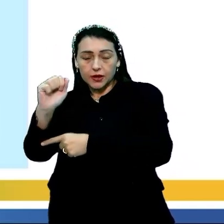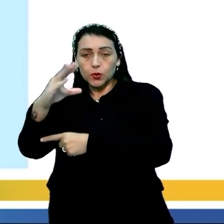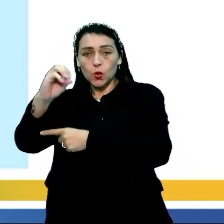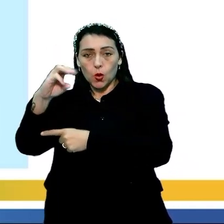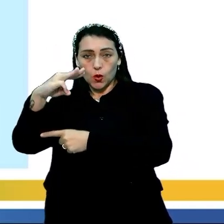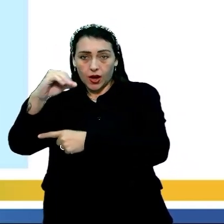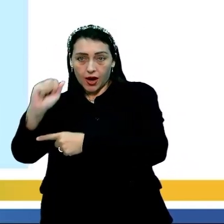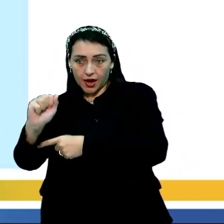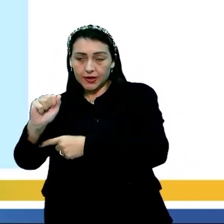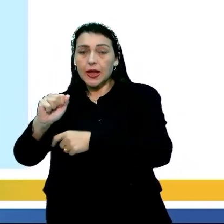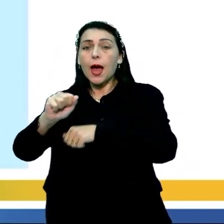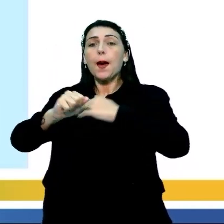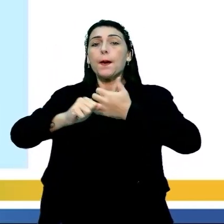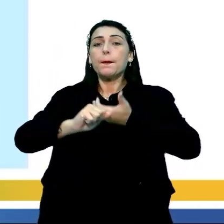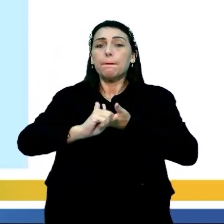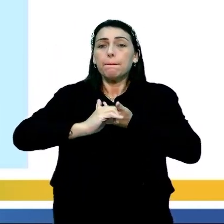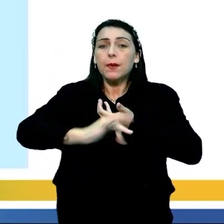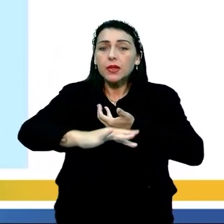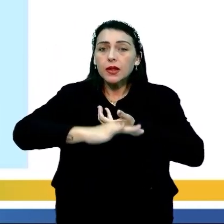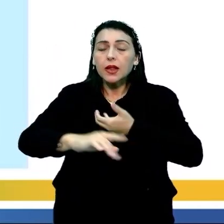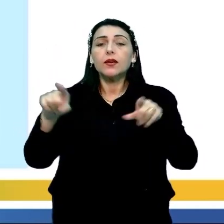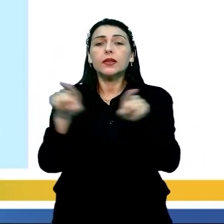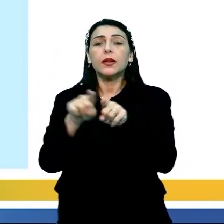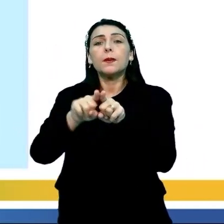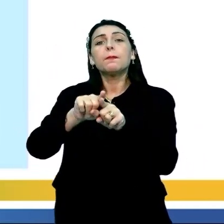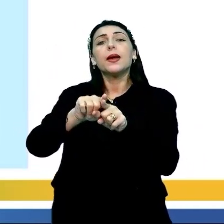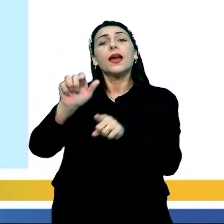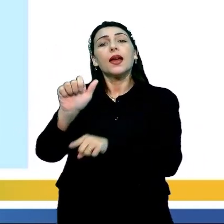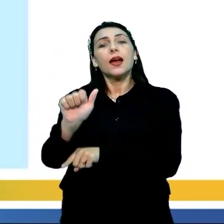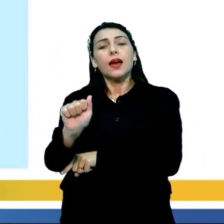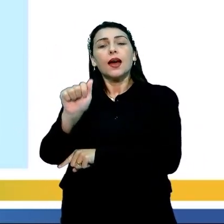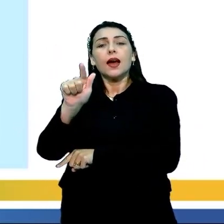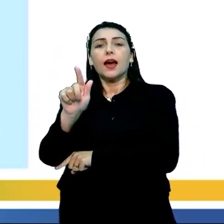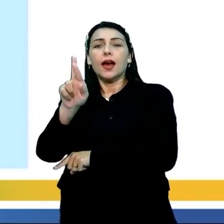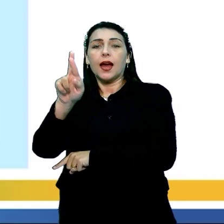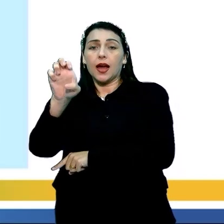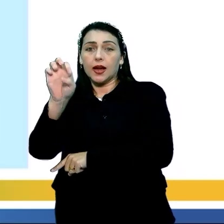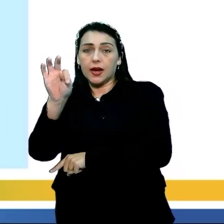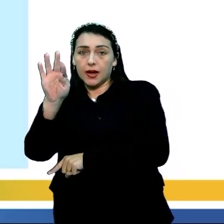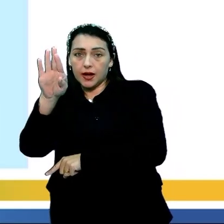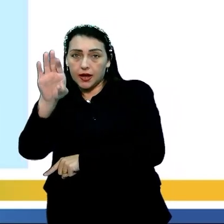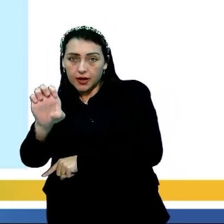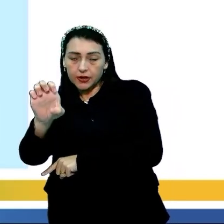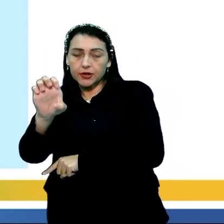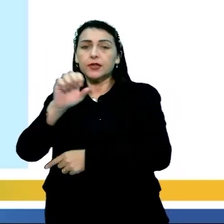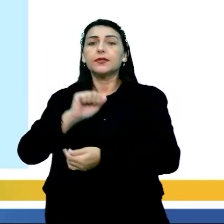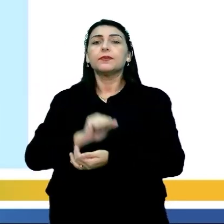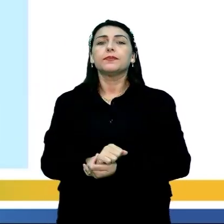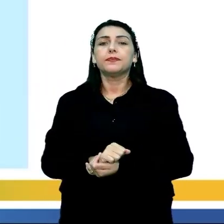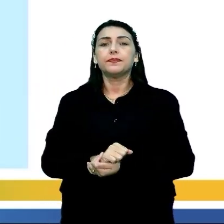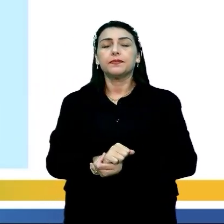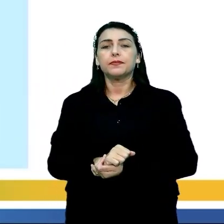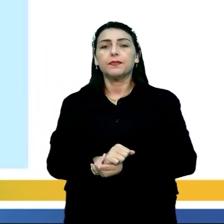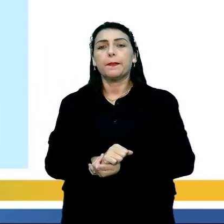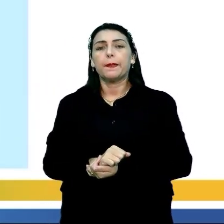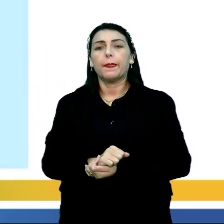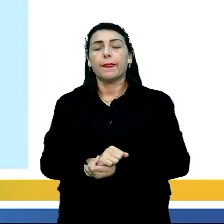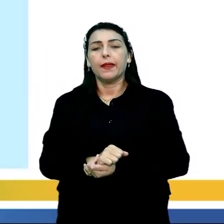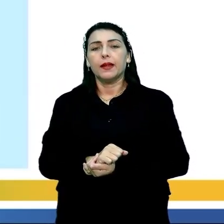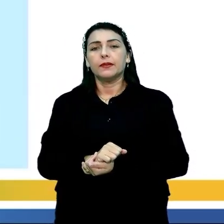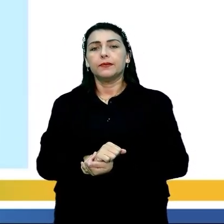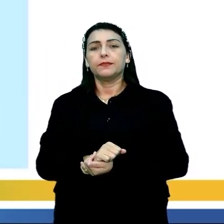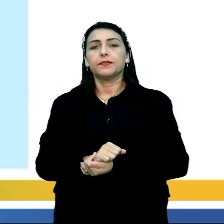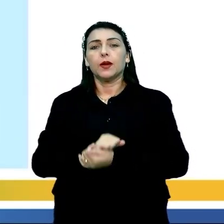Cocais, Pantanal e também a zona de transição formada pelo Agreste. Bem,